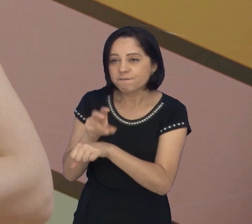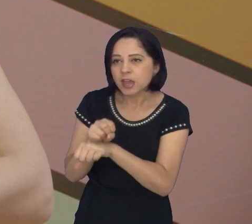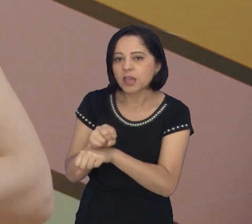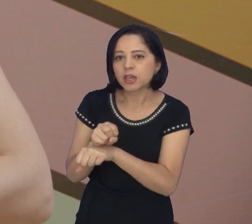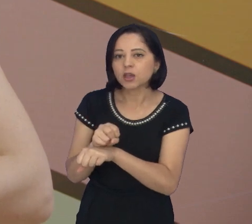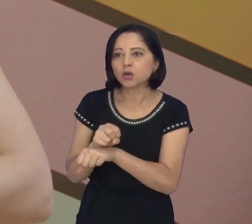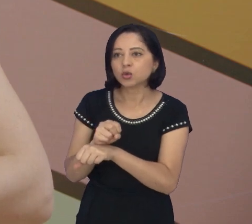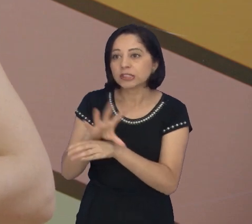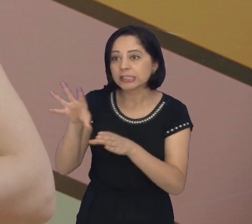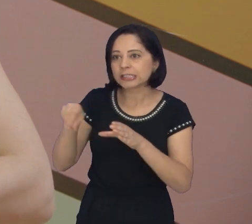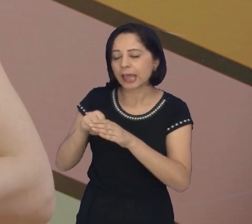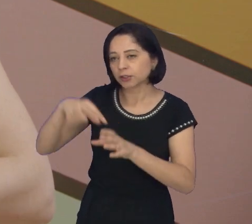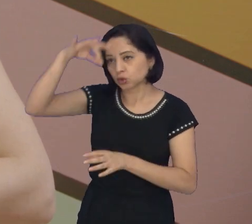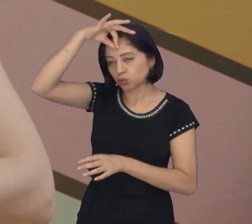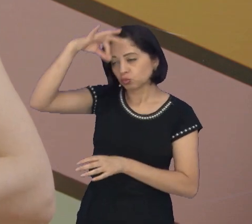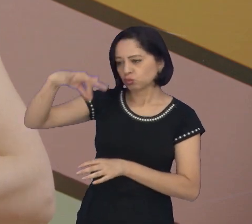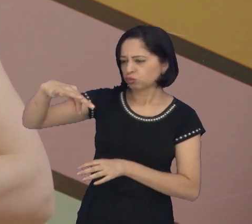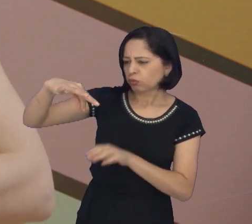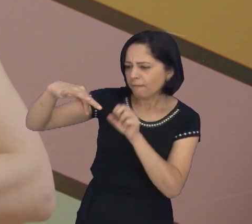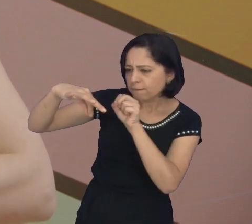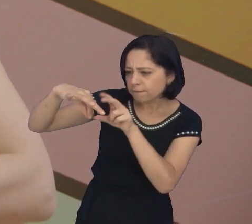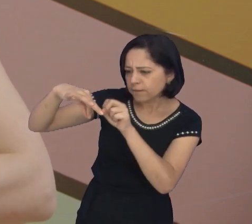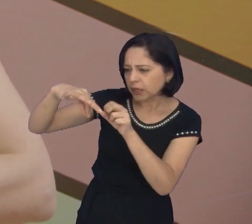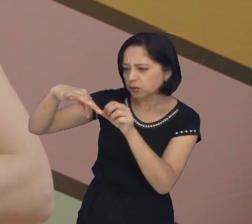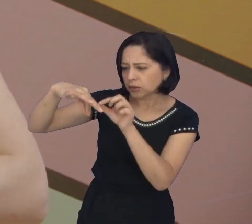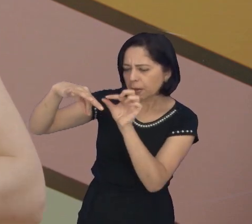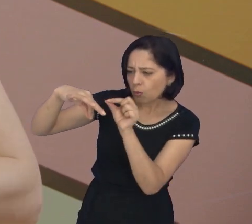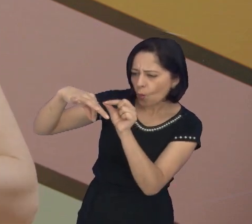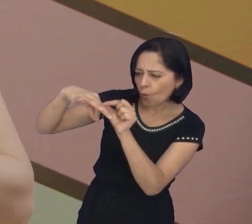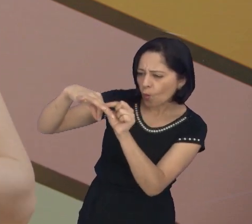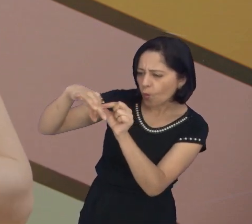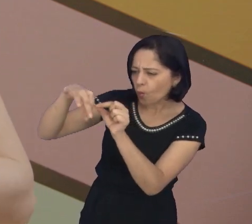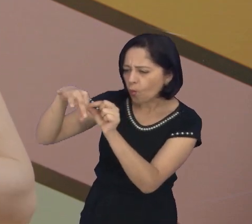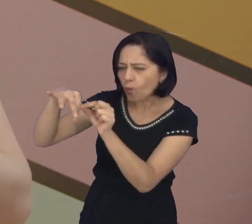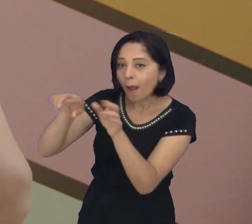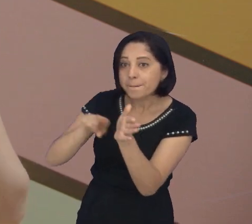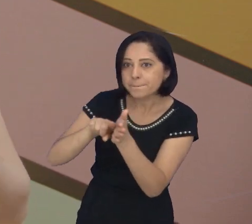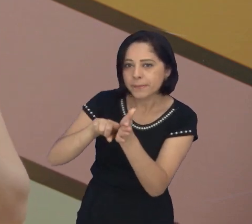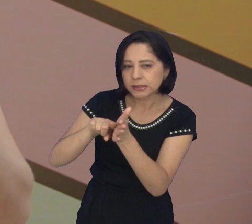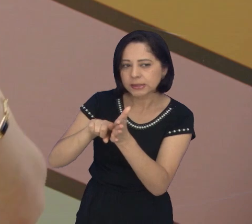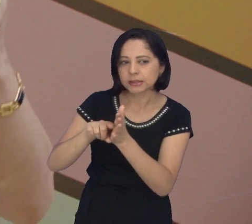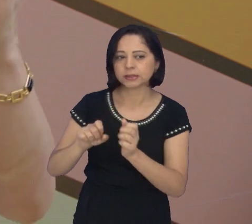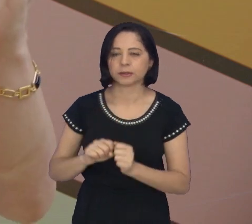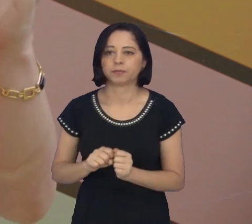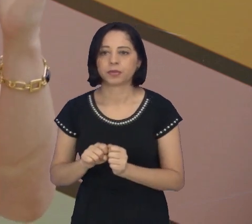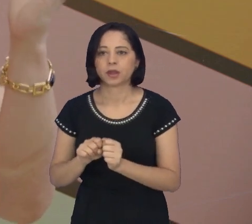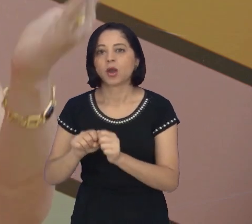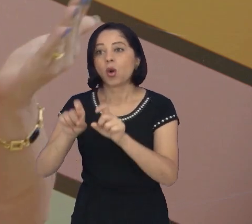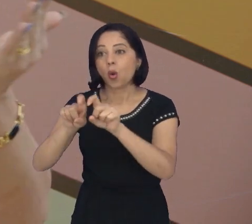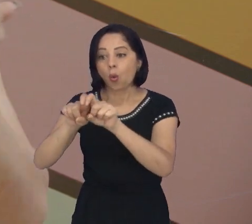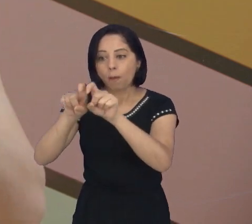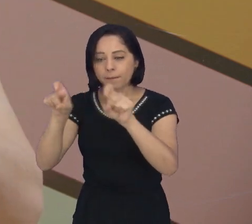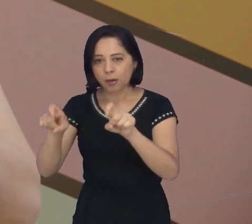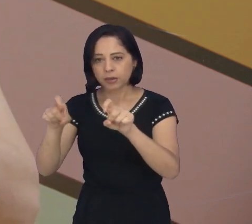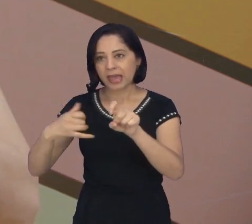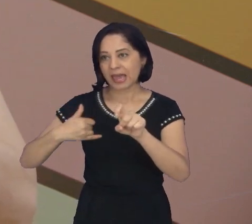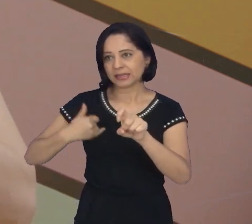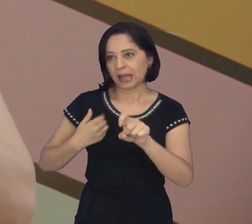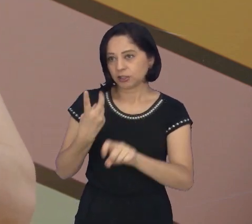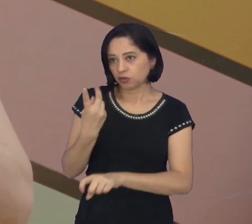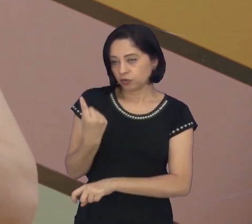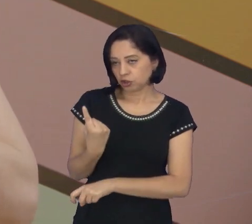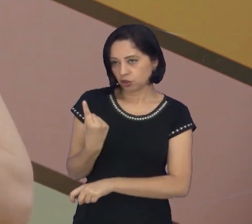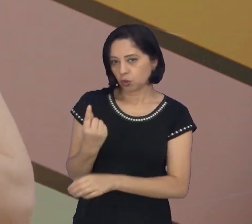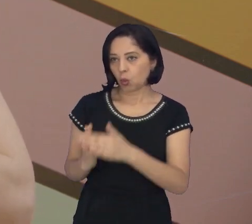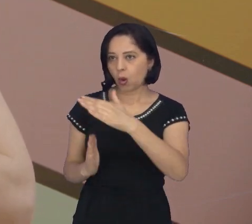no trato genital inferior. É o vírus que causa o câncer de colo. O Papa Nicolau ele ainda é recomendado aí dos 21 aos 29